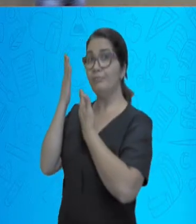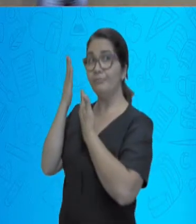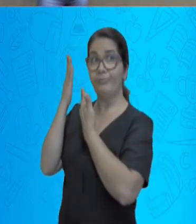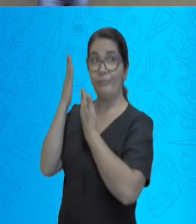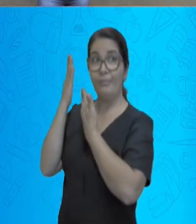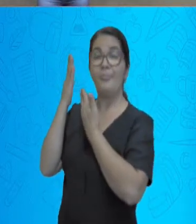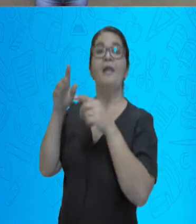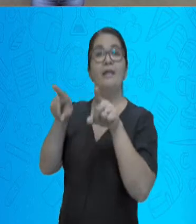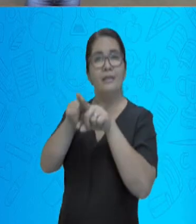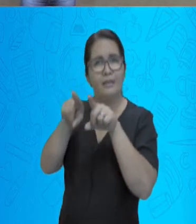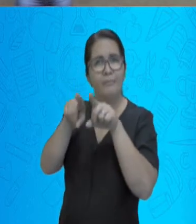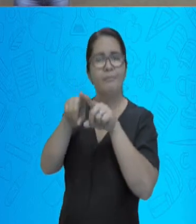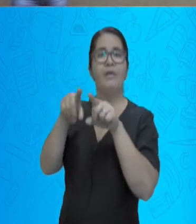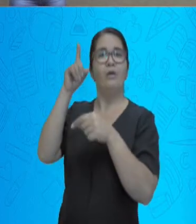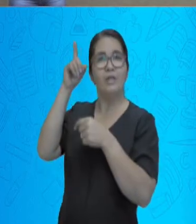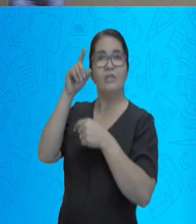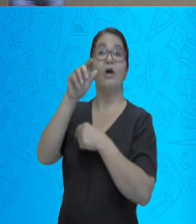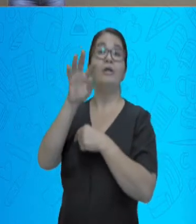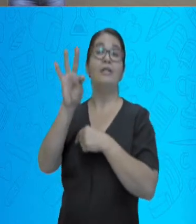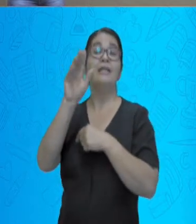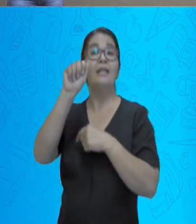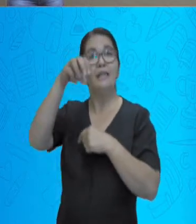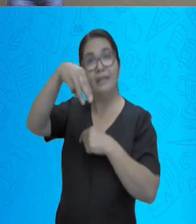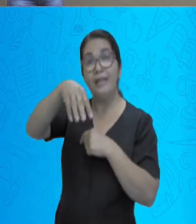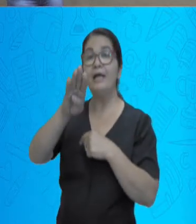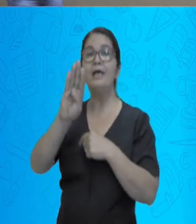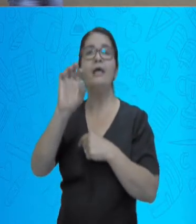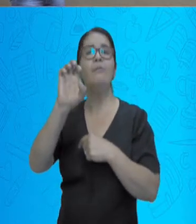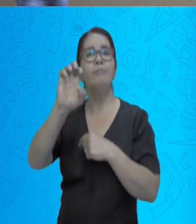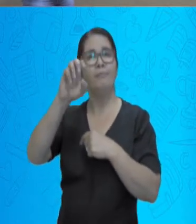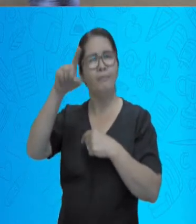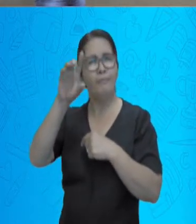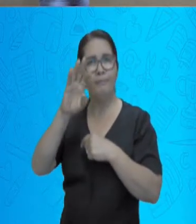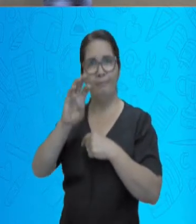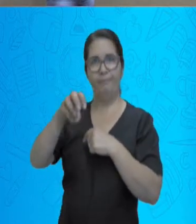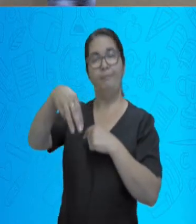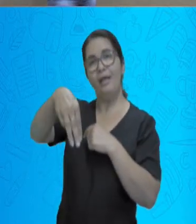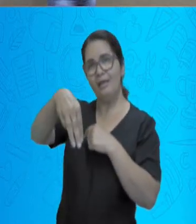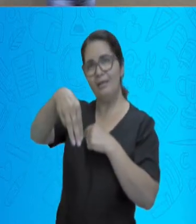letra B. Quem está antes dela é o M, isto mesmo.